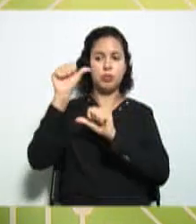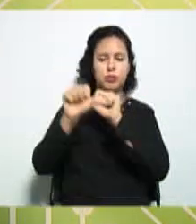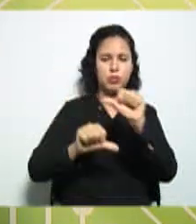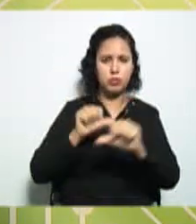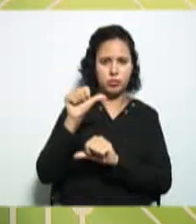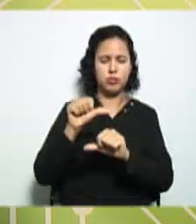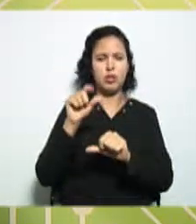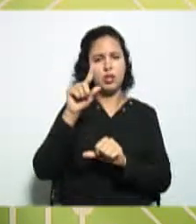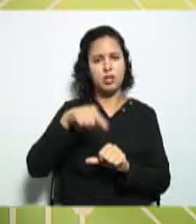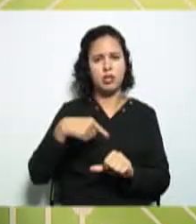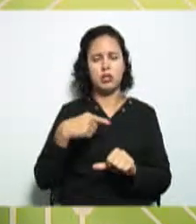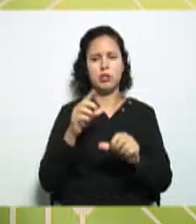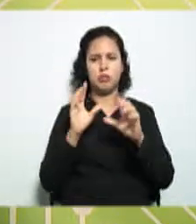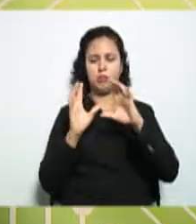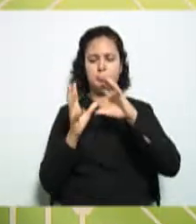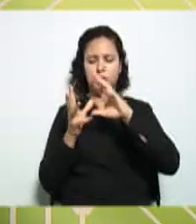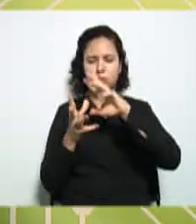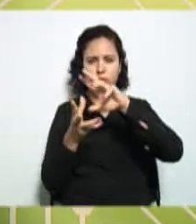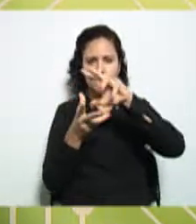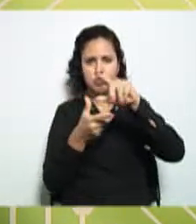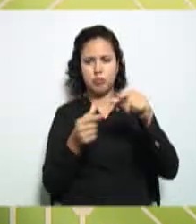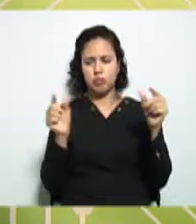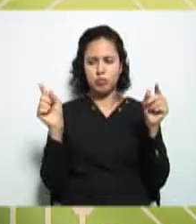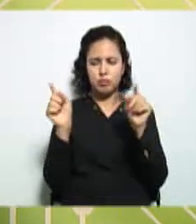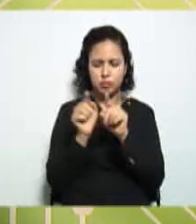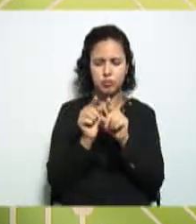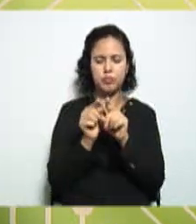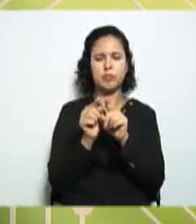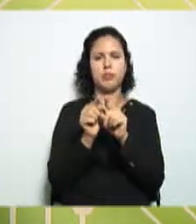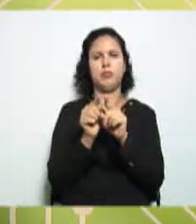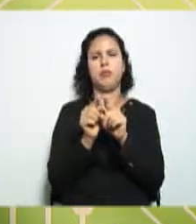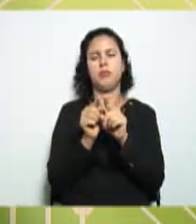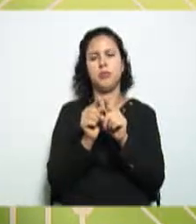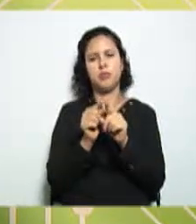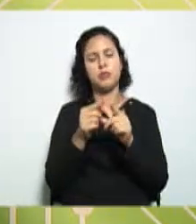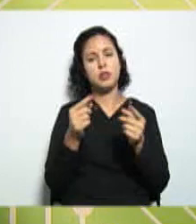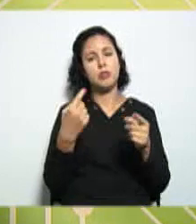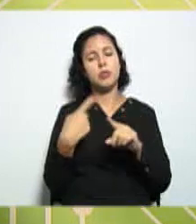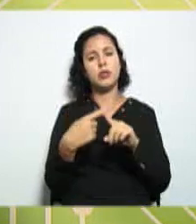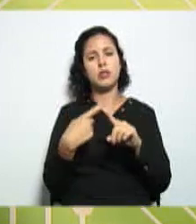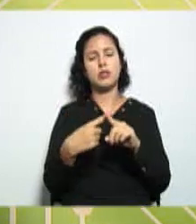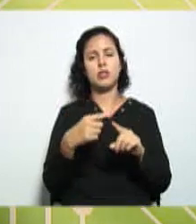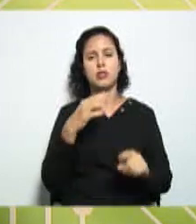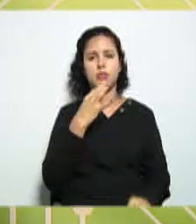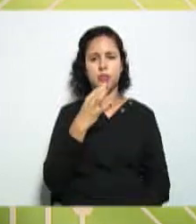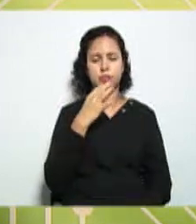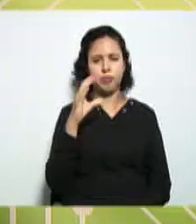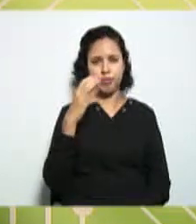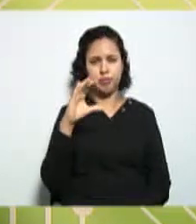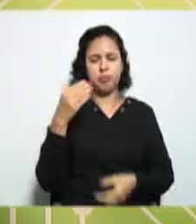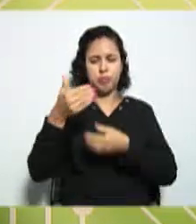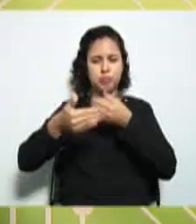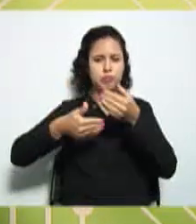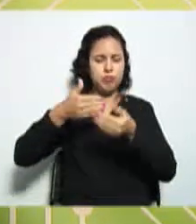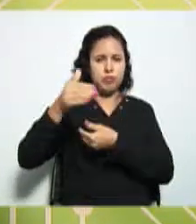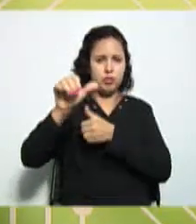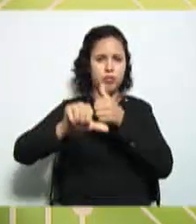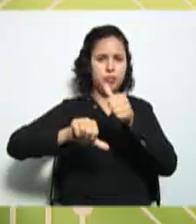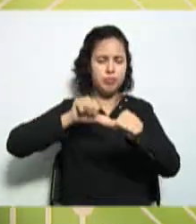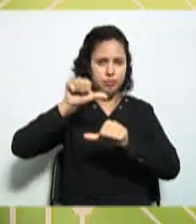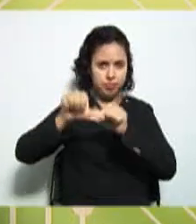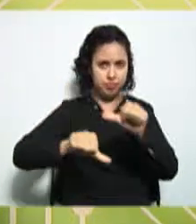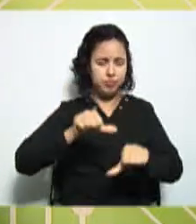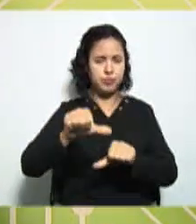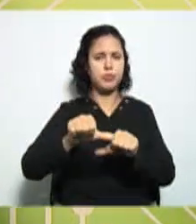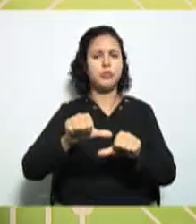anão, né? Um planetóide. Isso graças ao conhecimento científico, que vai se renovando, que vai